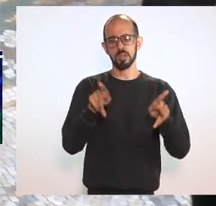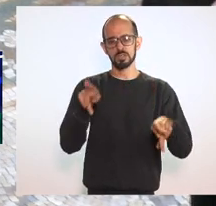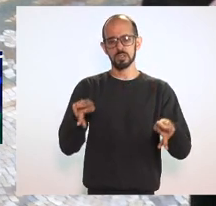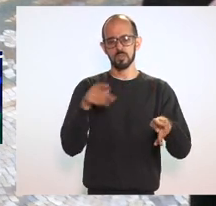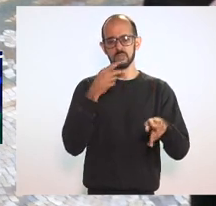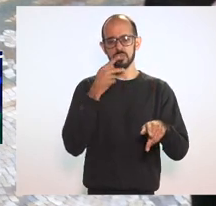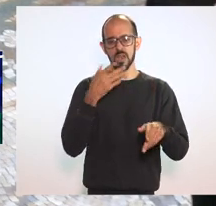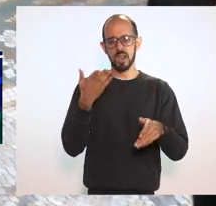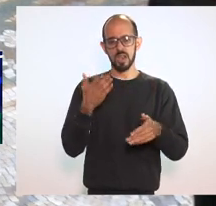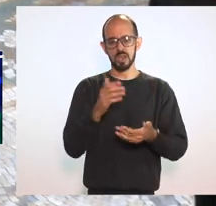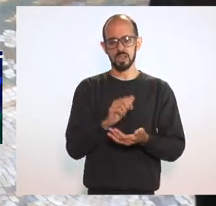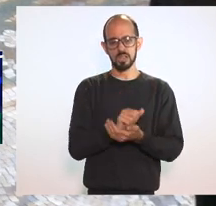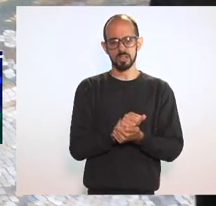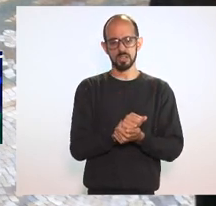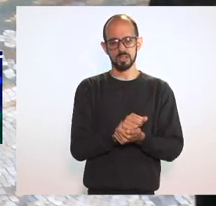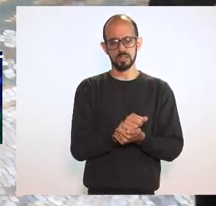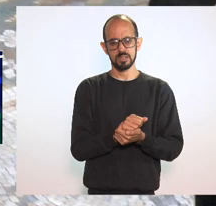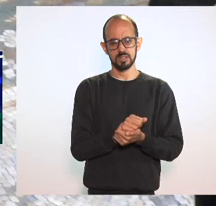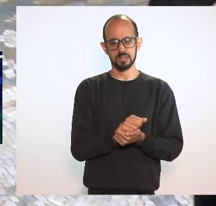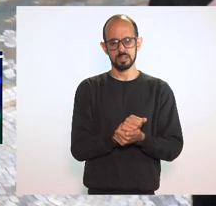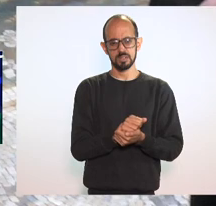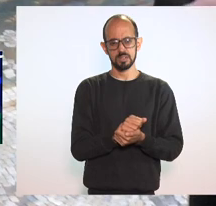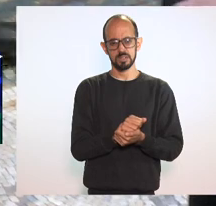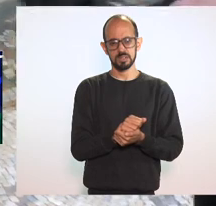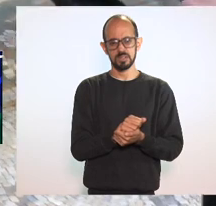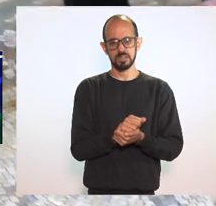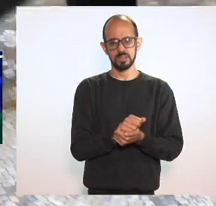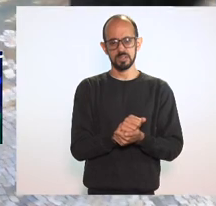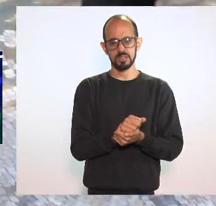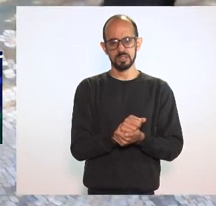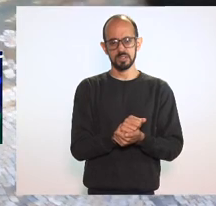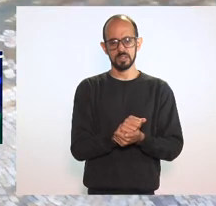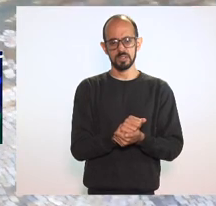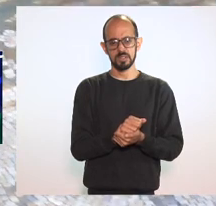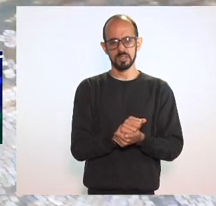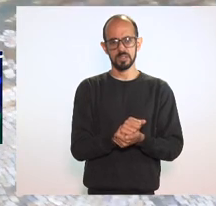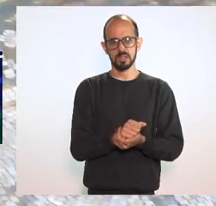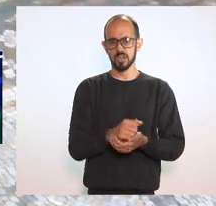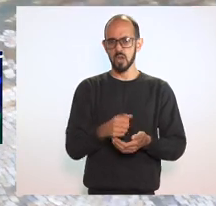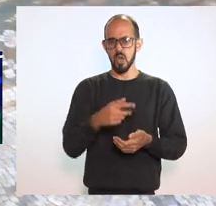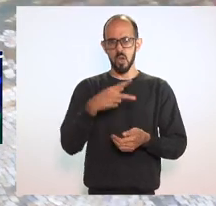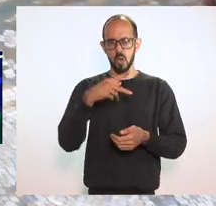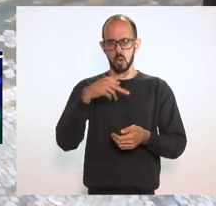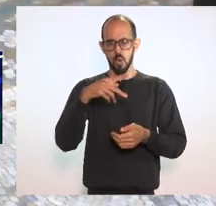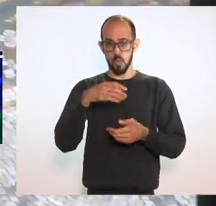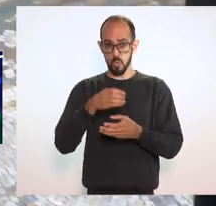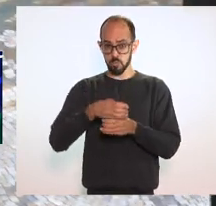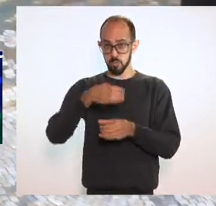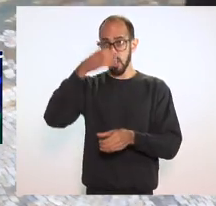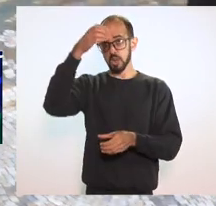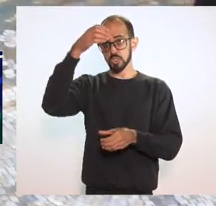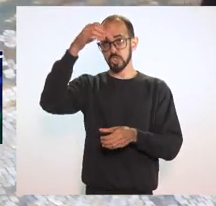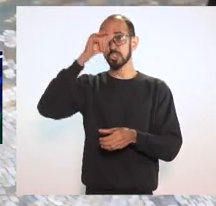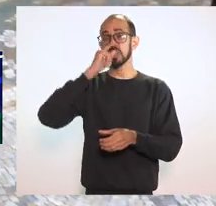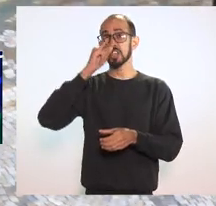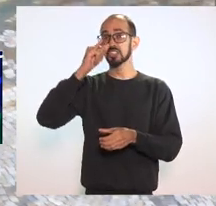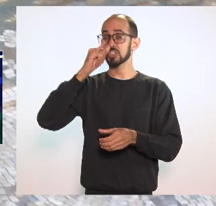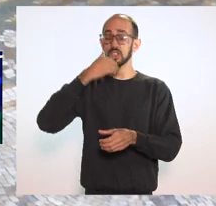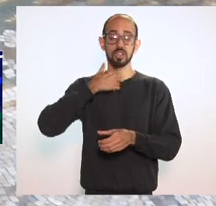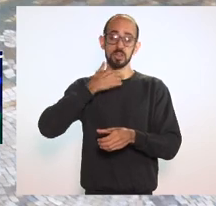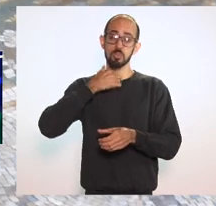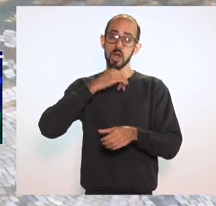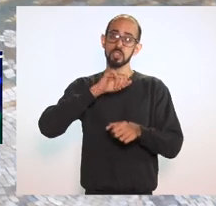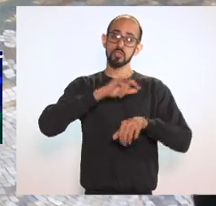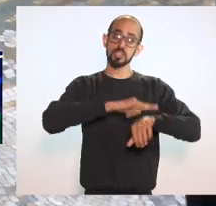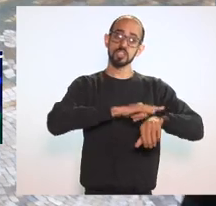o o poste não pode urinar no cachorro e o governador Cláudio